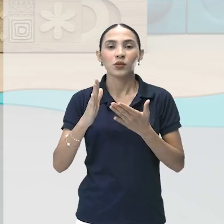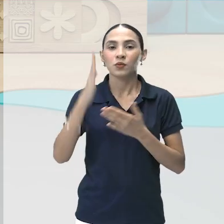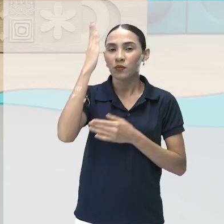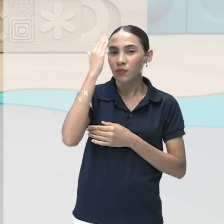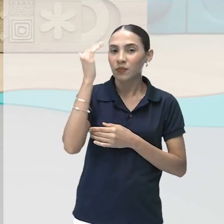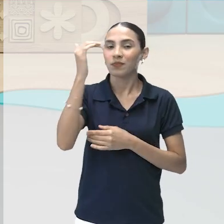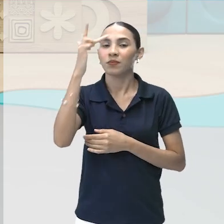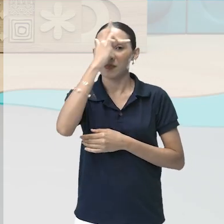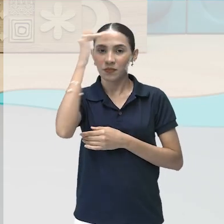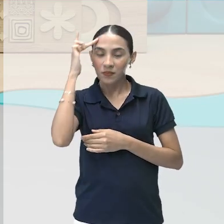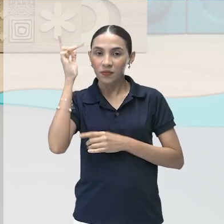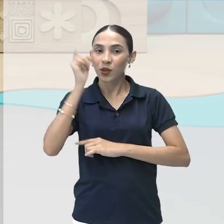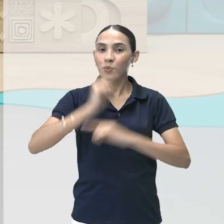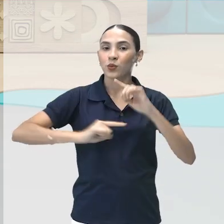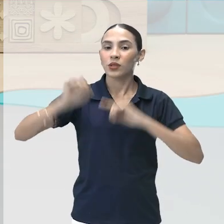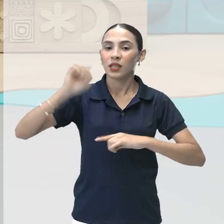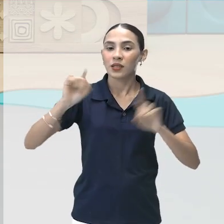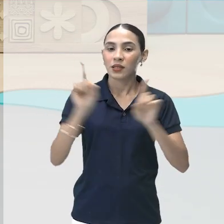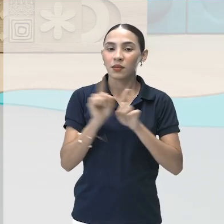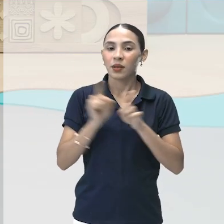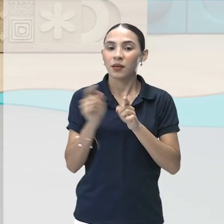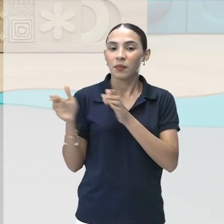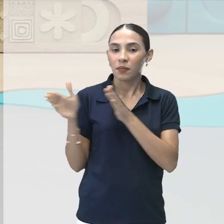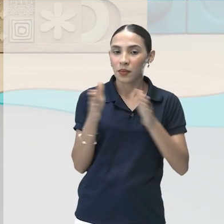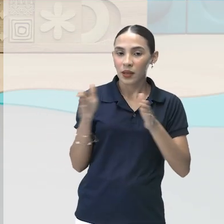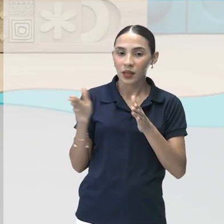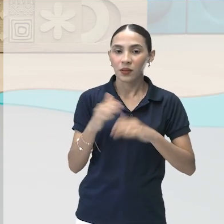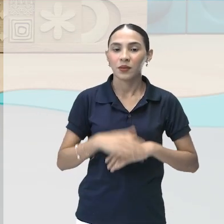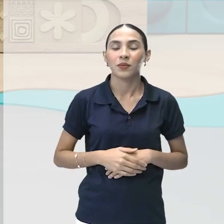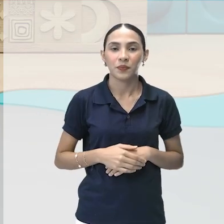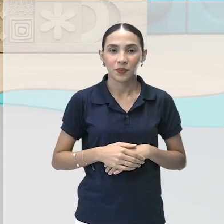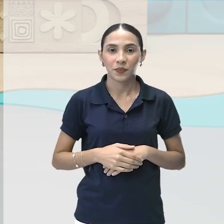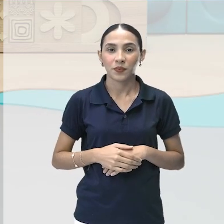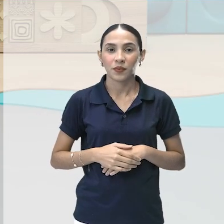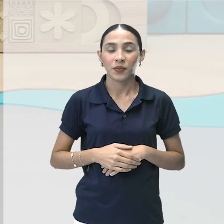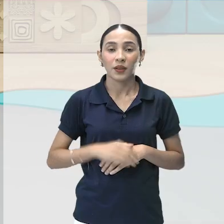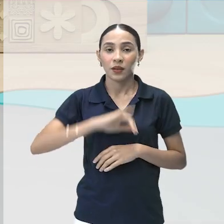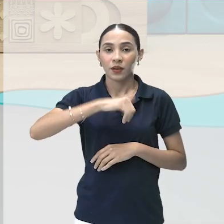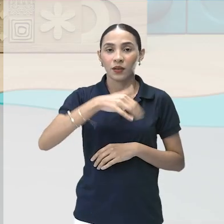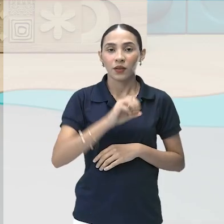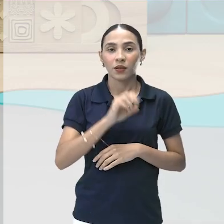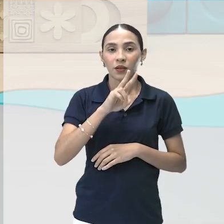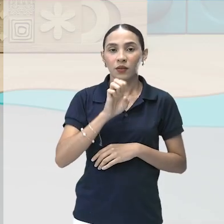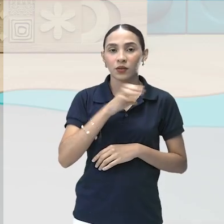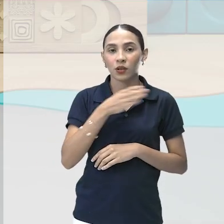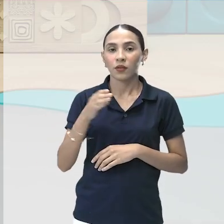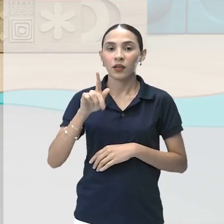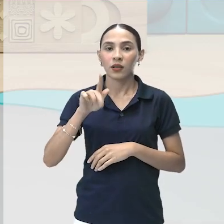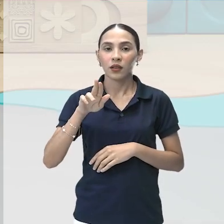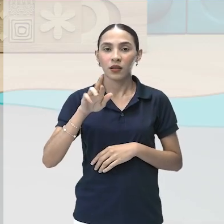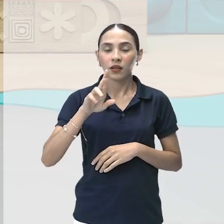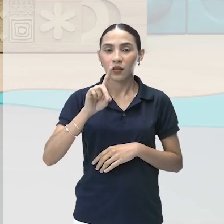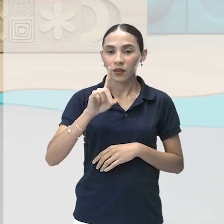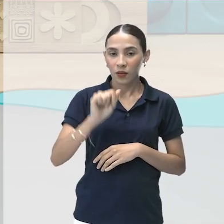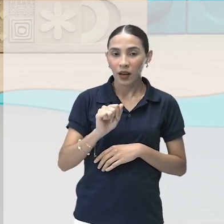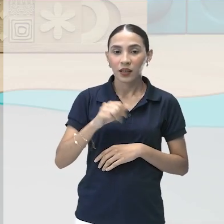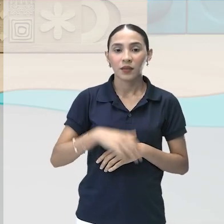que fizeram muito sucesso durante esse período da Jovem Guarda. Aí temos o Roberto Carlos,